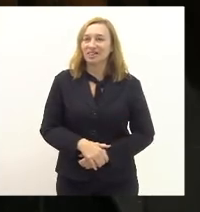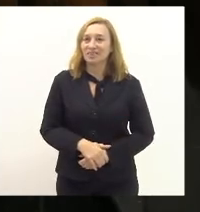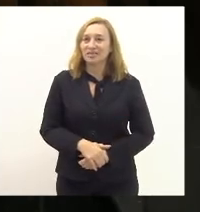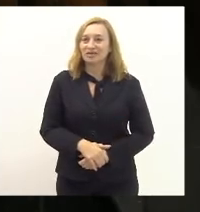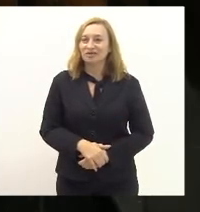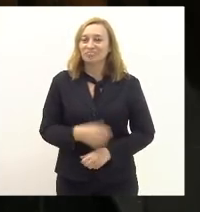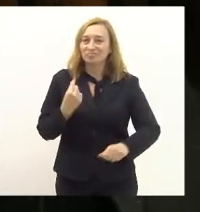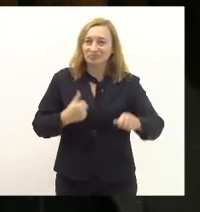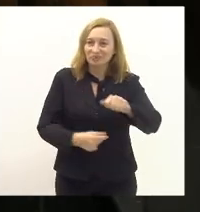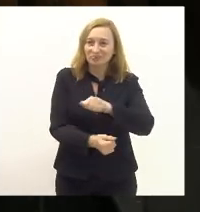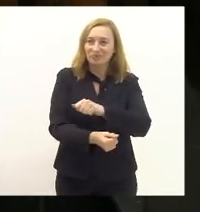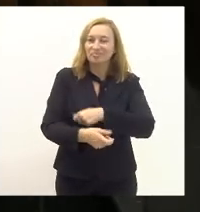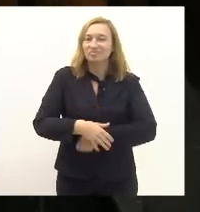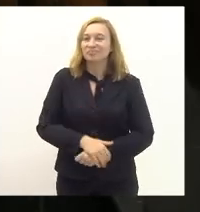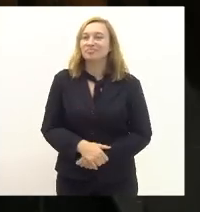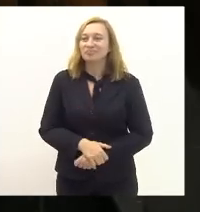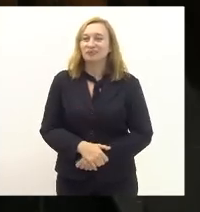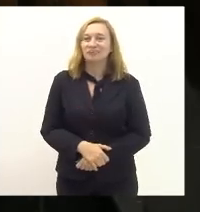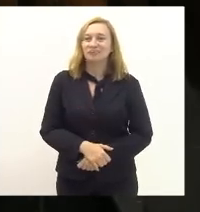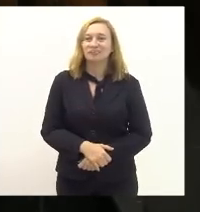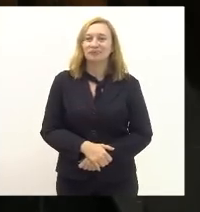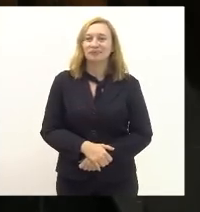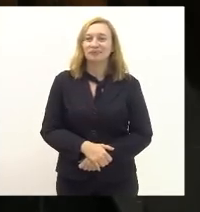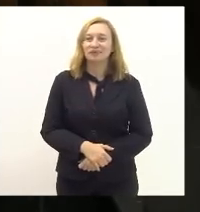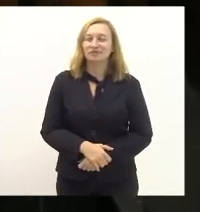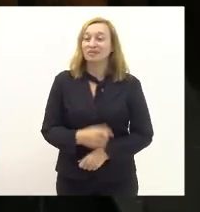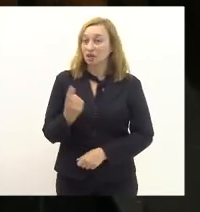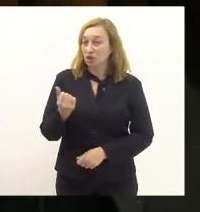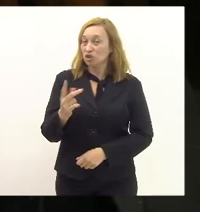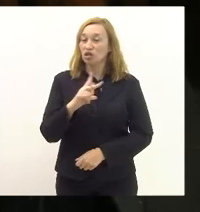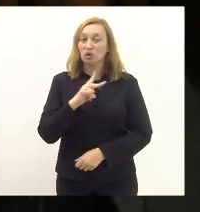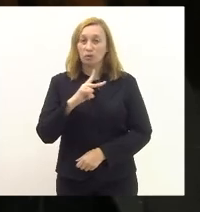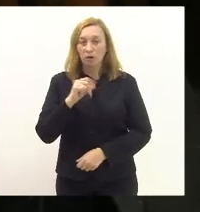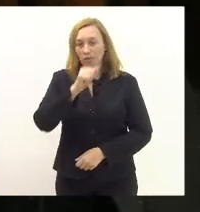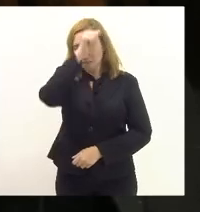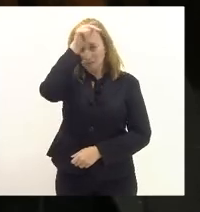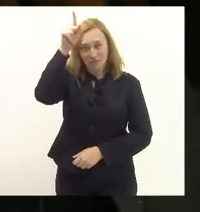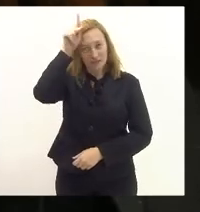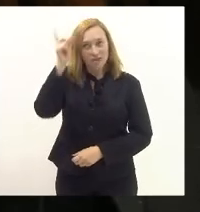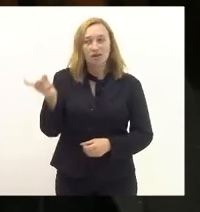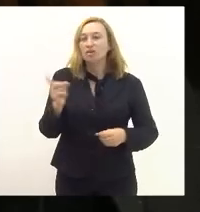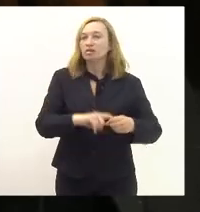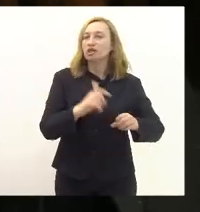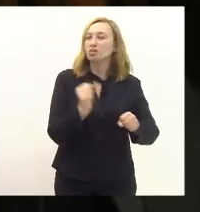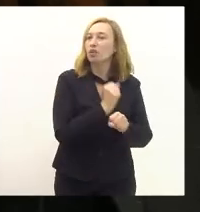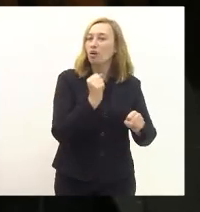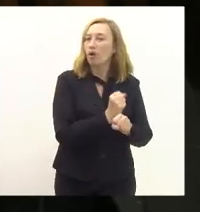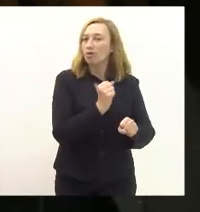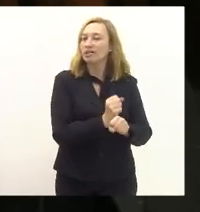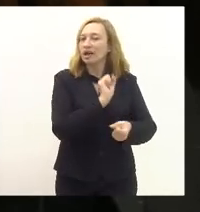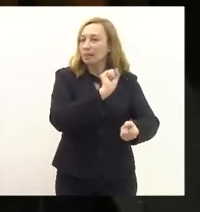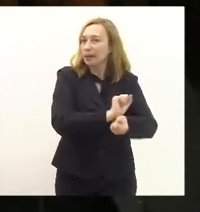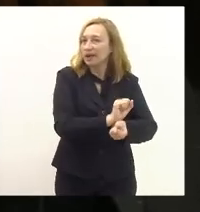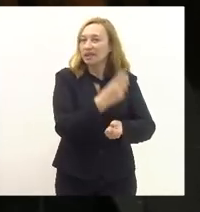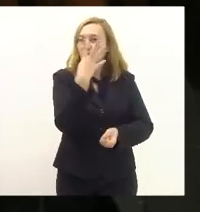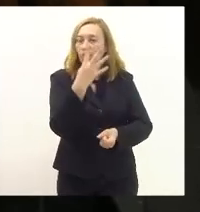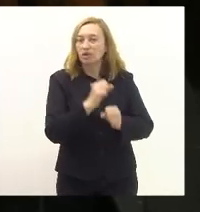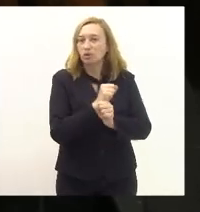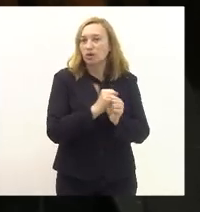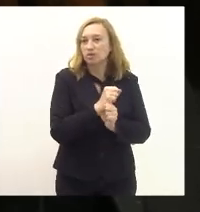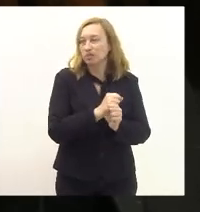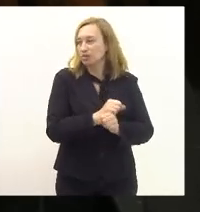recebe investimentos com recurso próprio da própria prefeitura, retomando obras que estavam paradas há